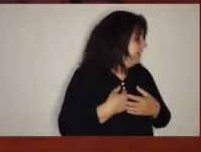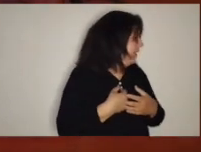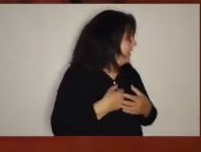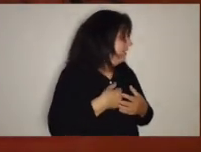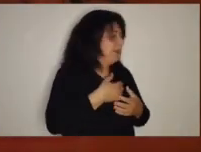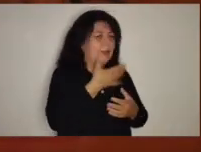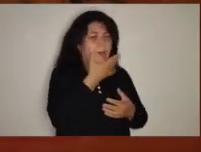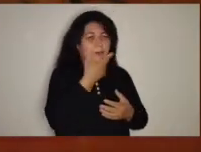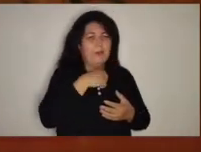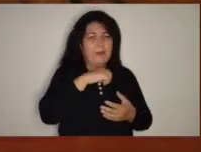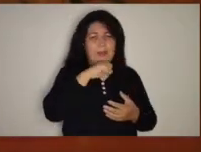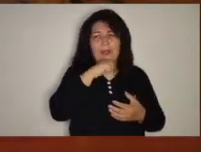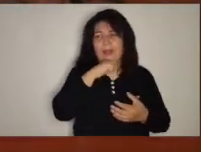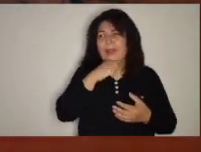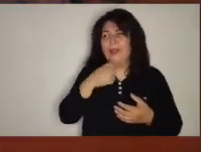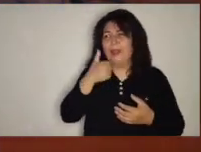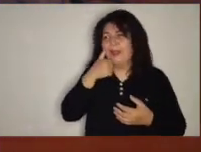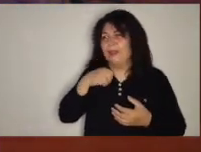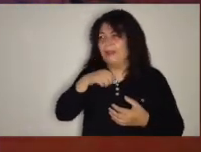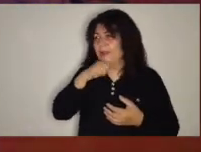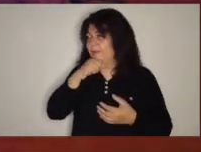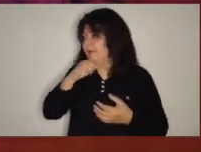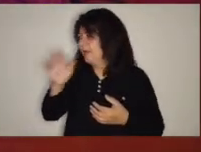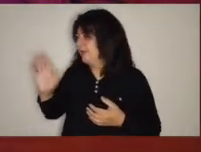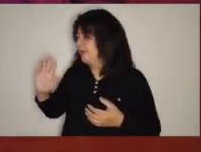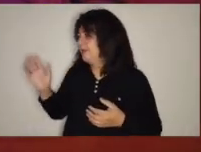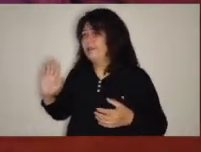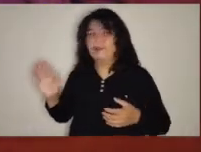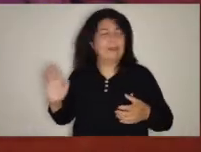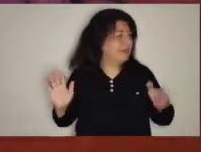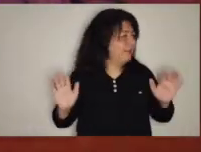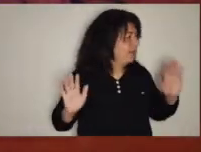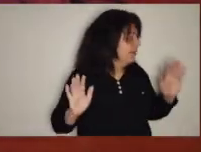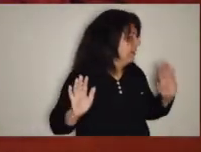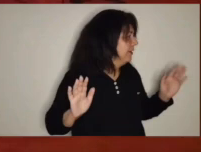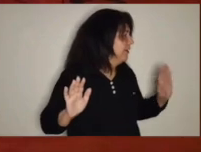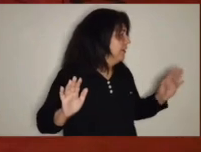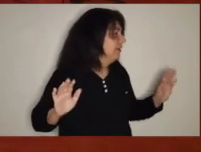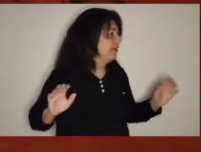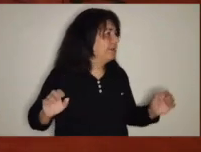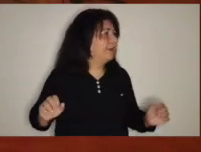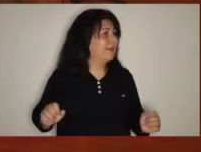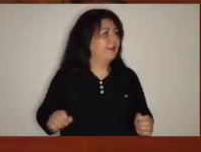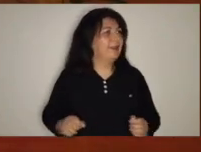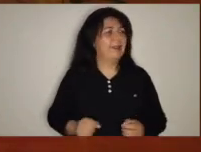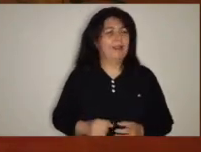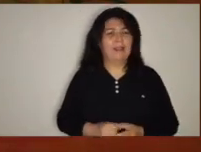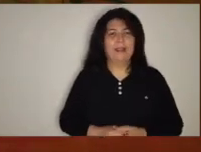dos meus pais,